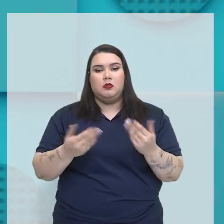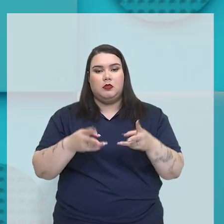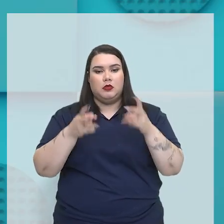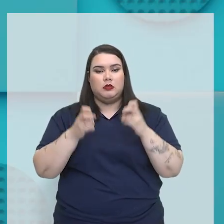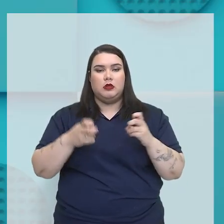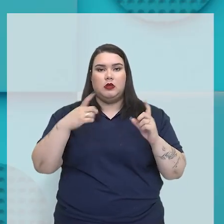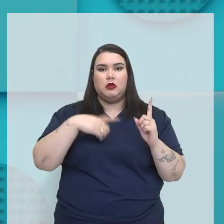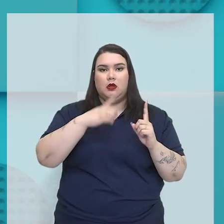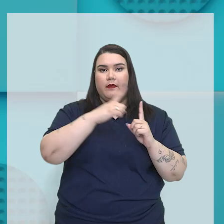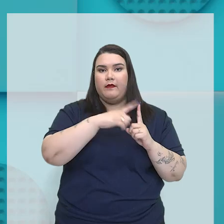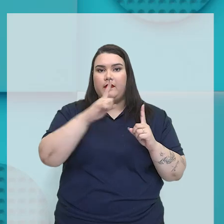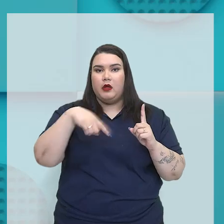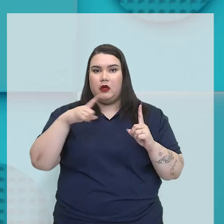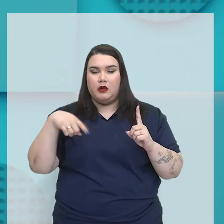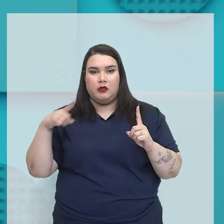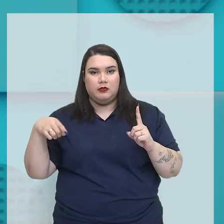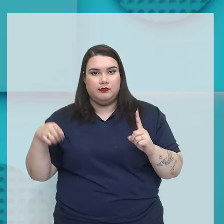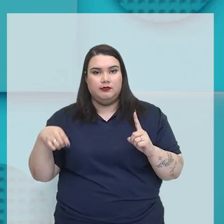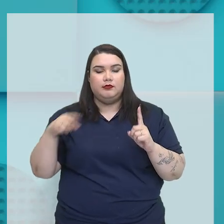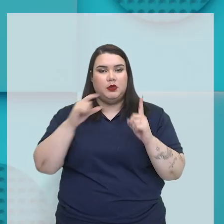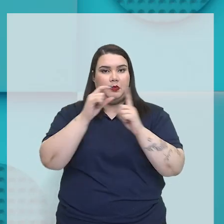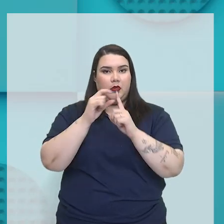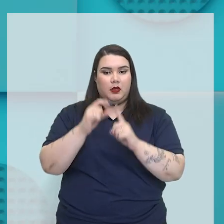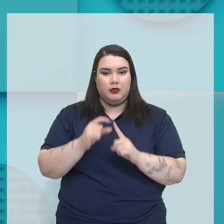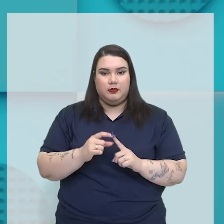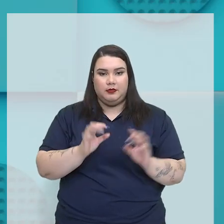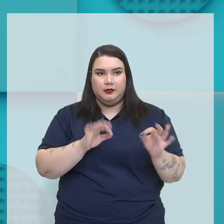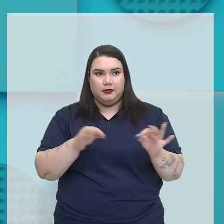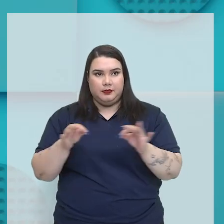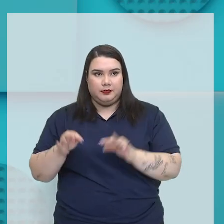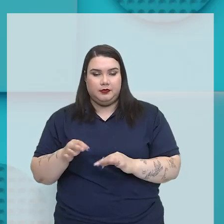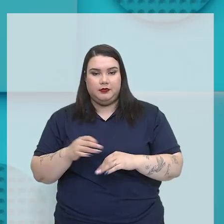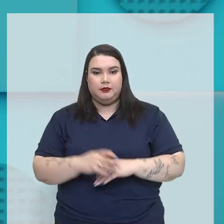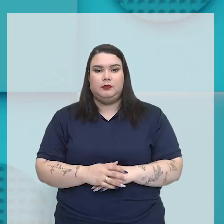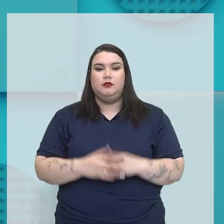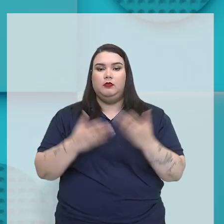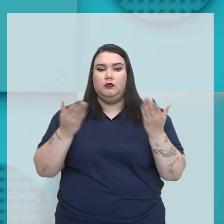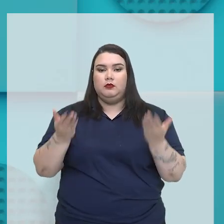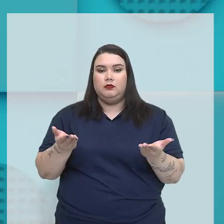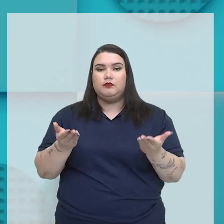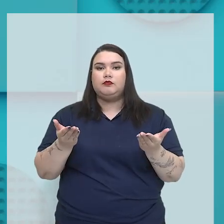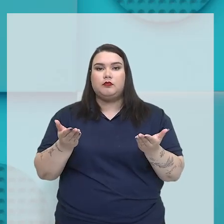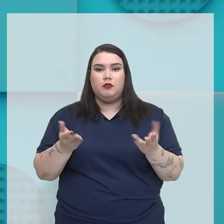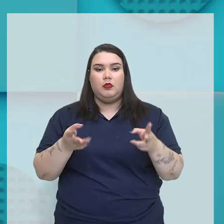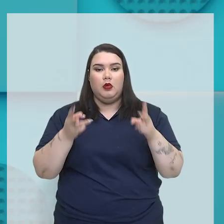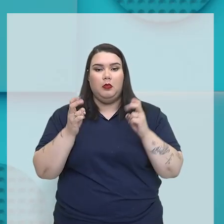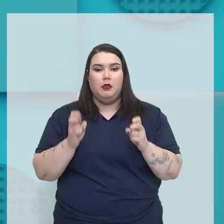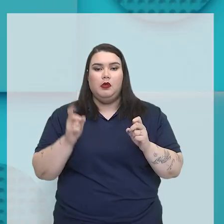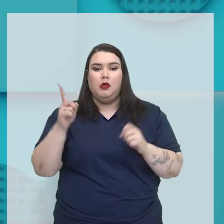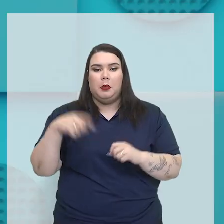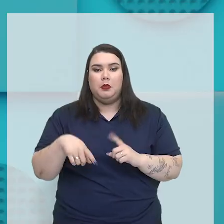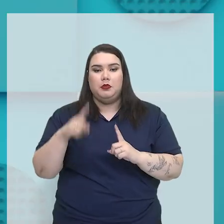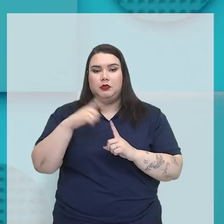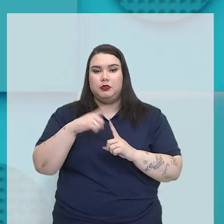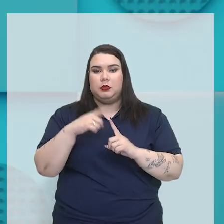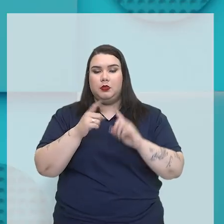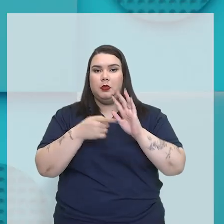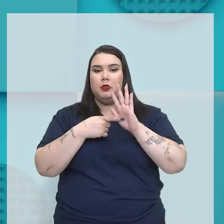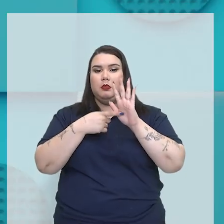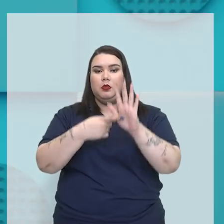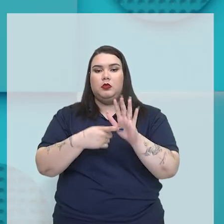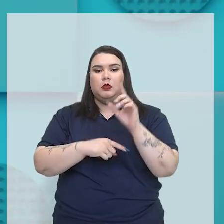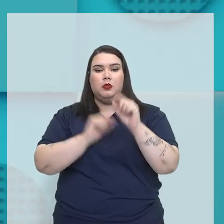uma variação das palavras. Então, isso é uma forma de demonstrar